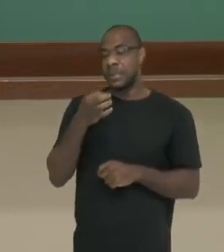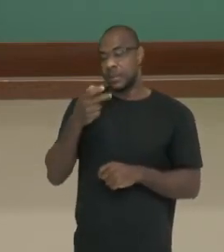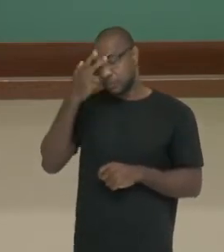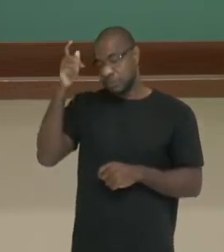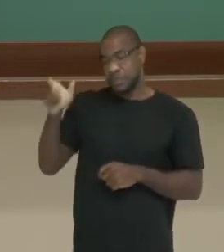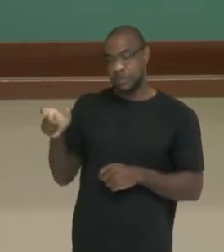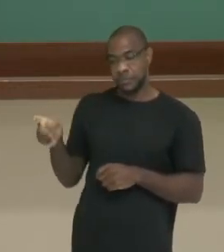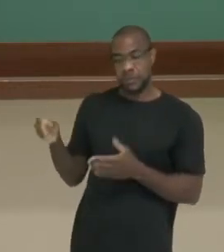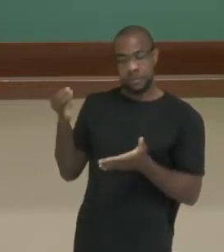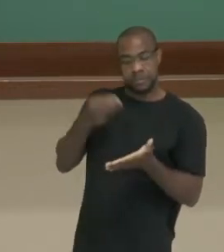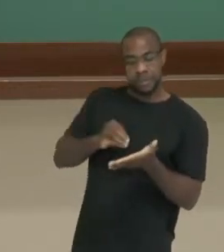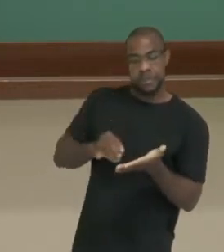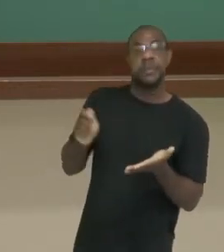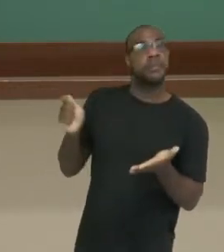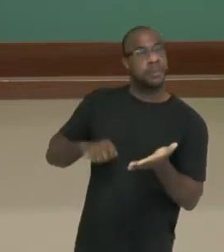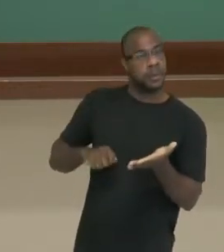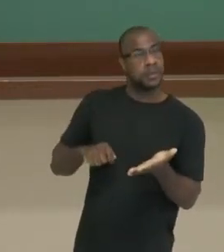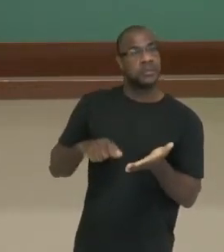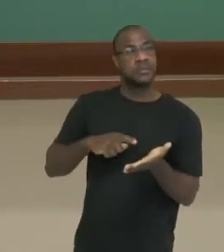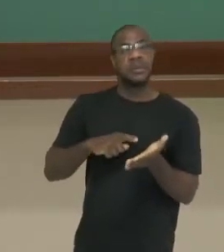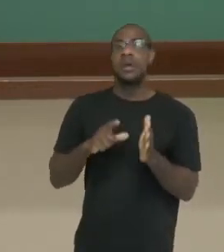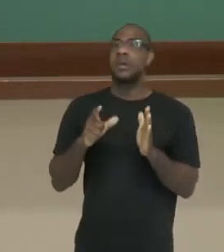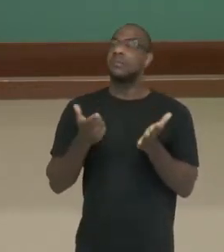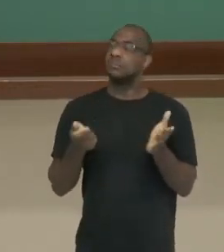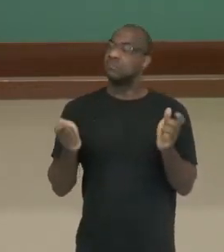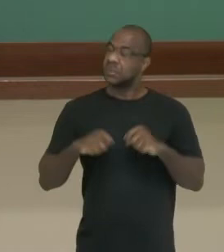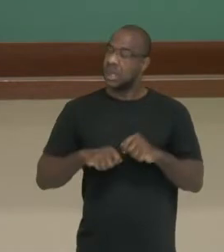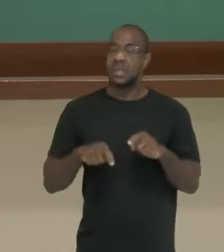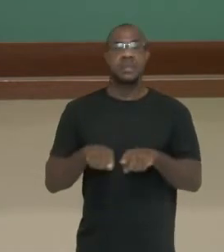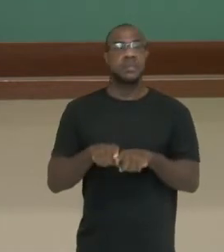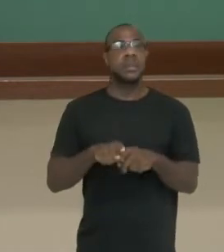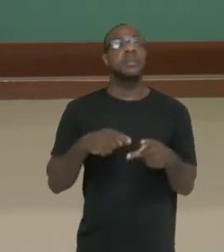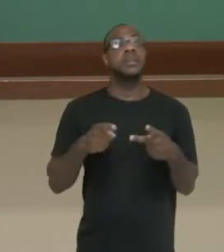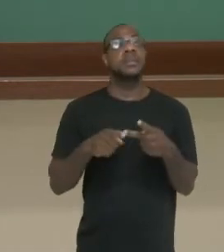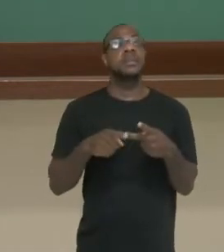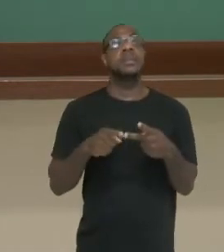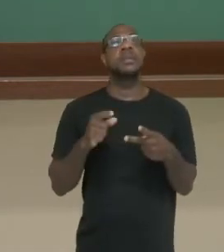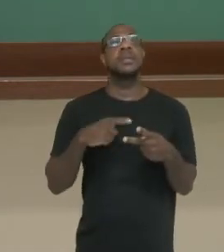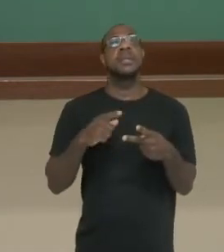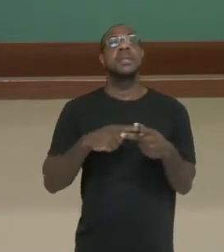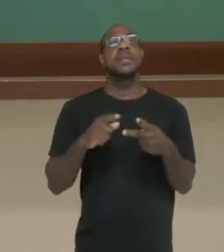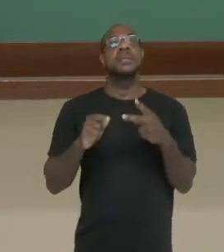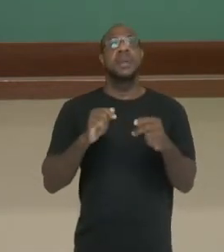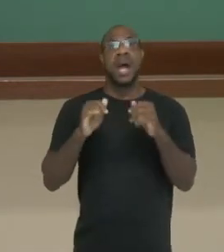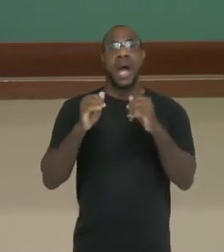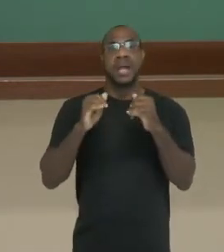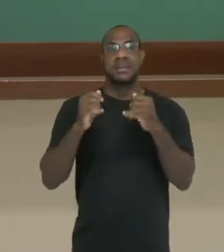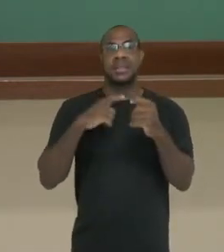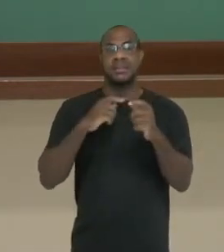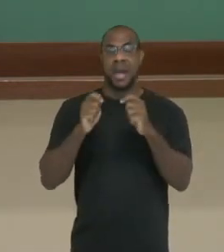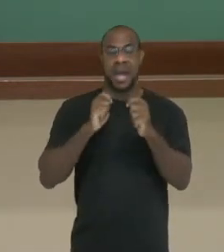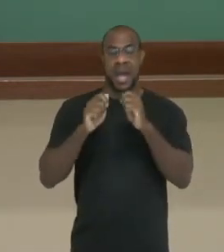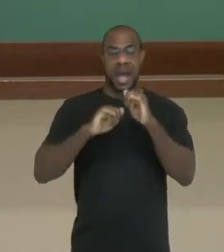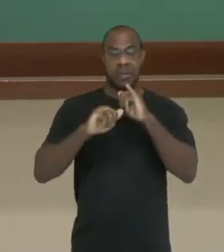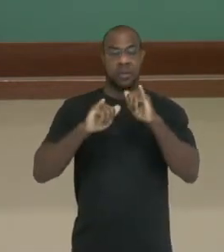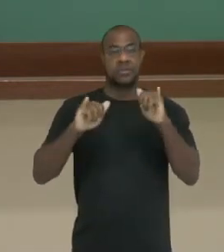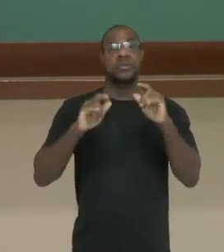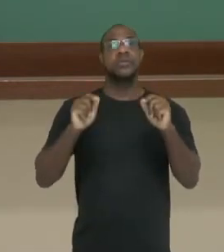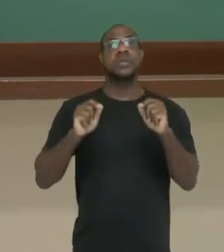trazer um texto de opinião, né, um artigo de opinião, e nós temos que a notícia ela é mais um jornalismo